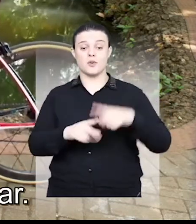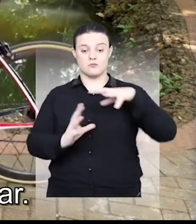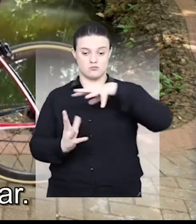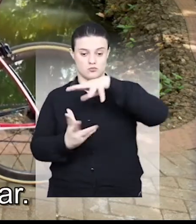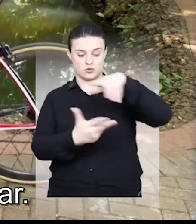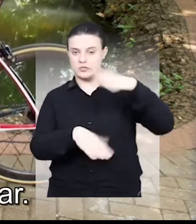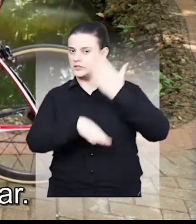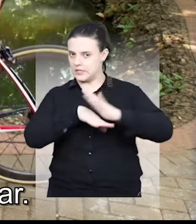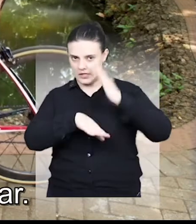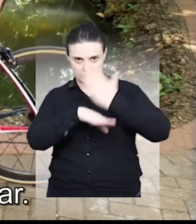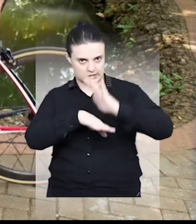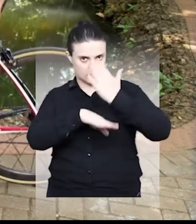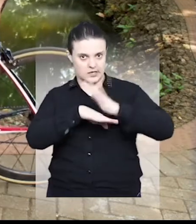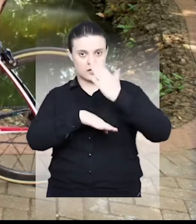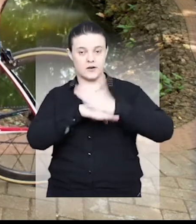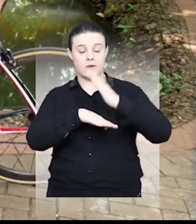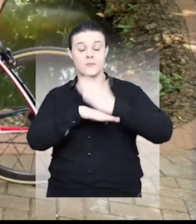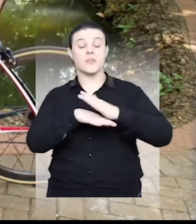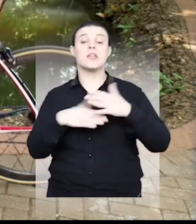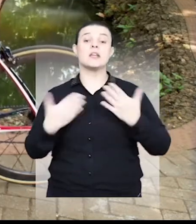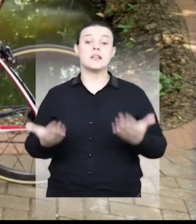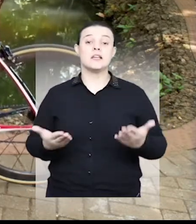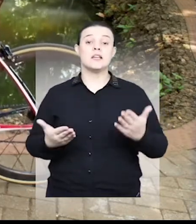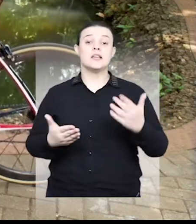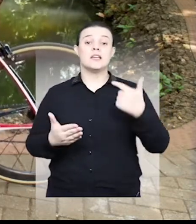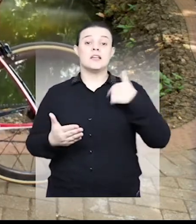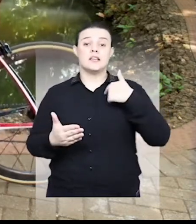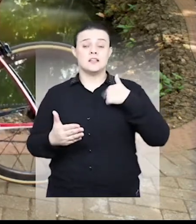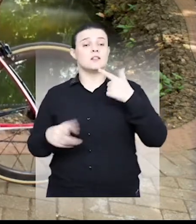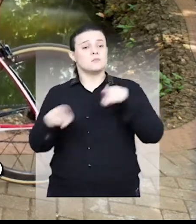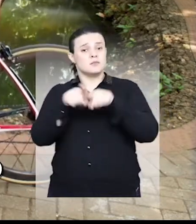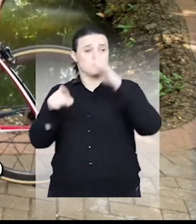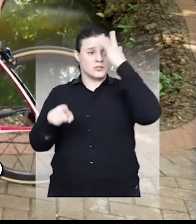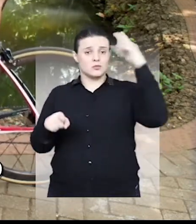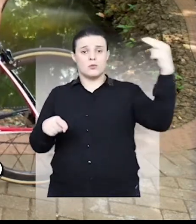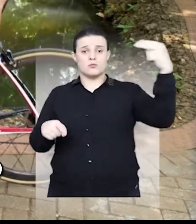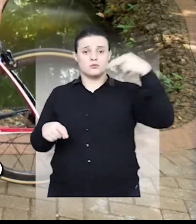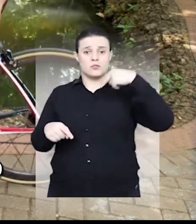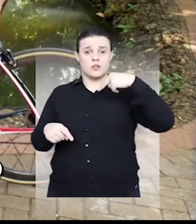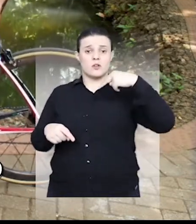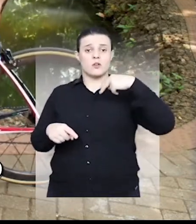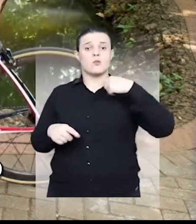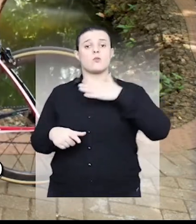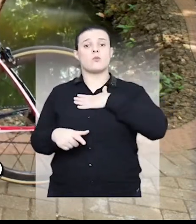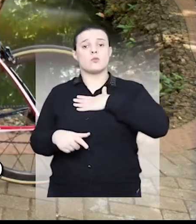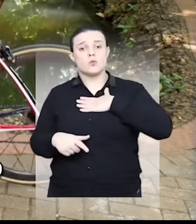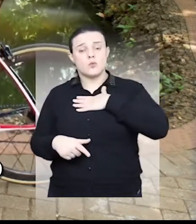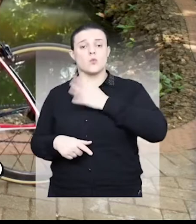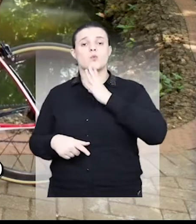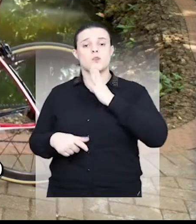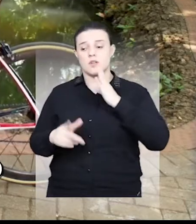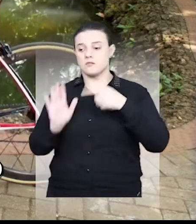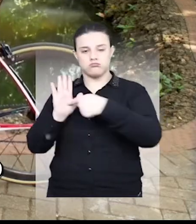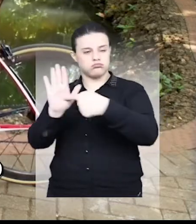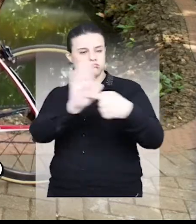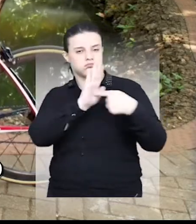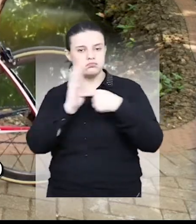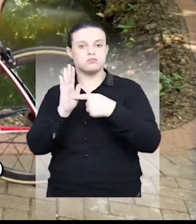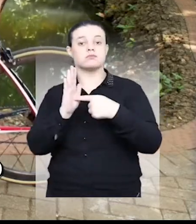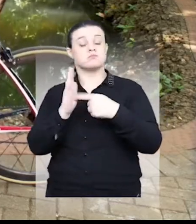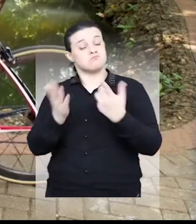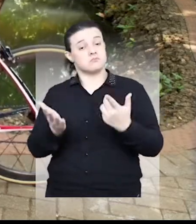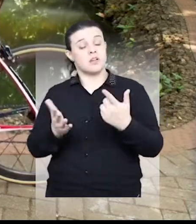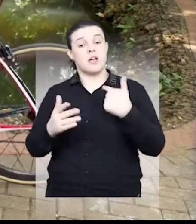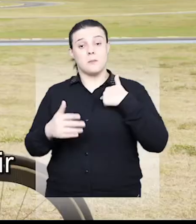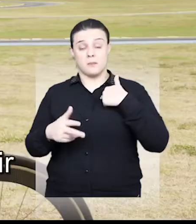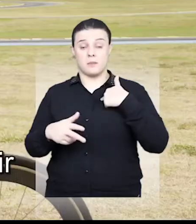mundial aí, treinar e assim ser bem reconhecido. O futuro é ter um reconhecimento merecido, vamos dizer